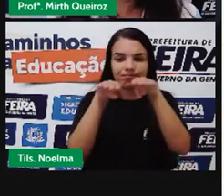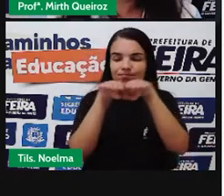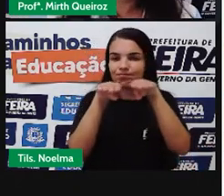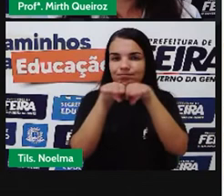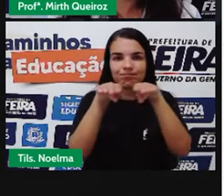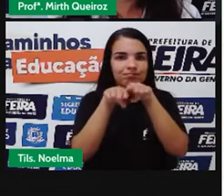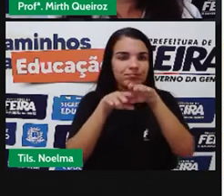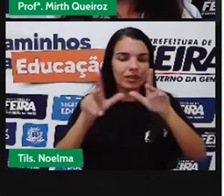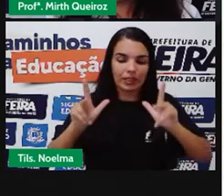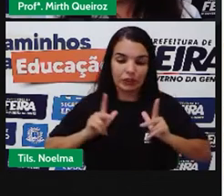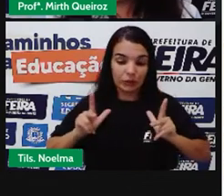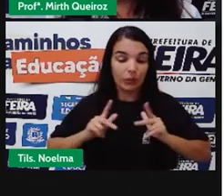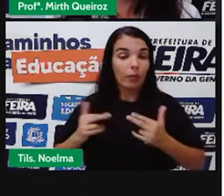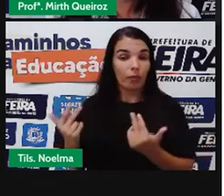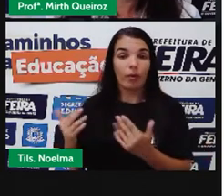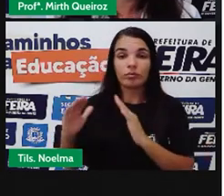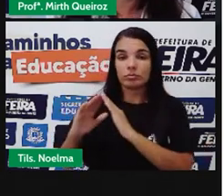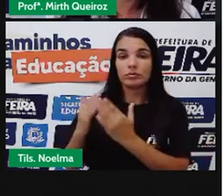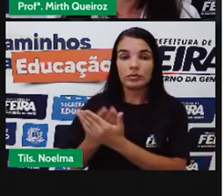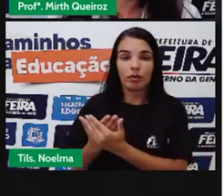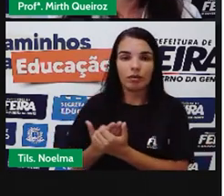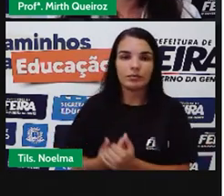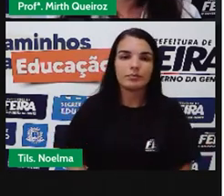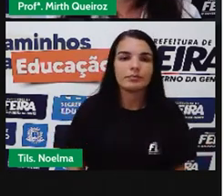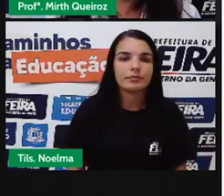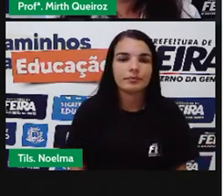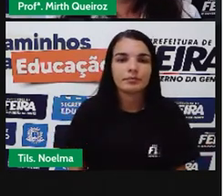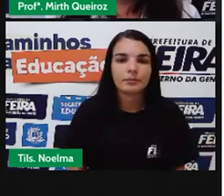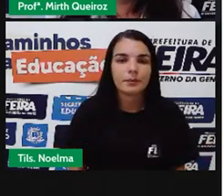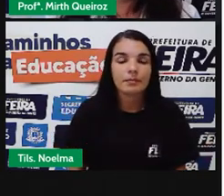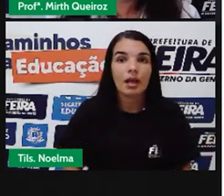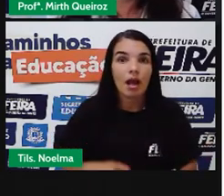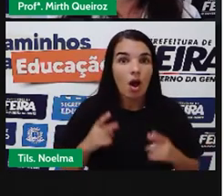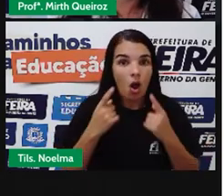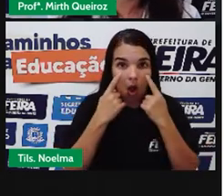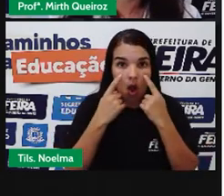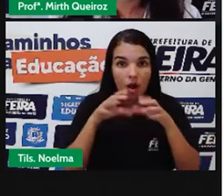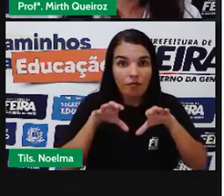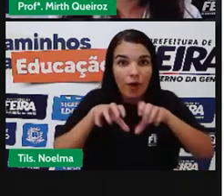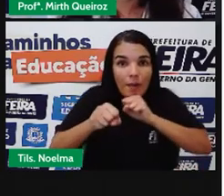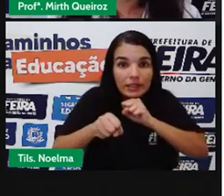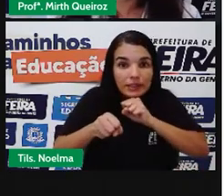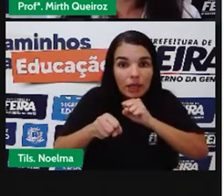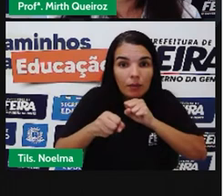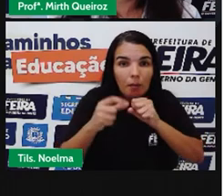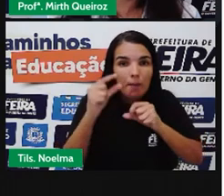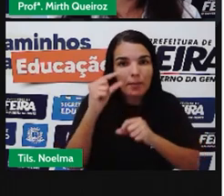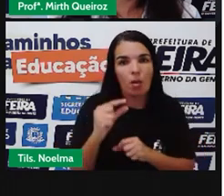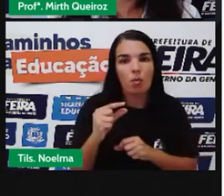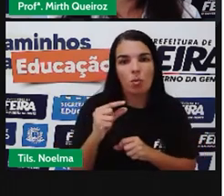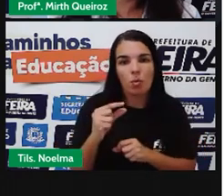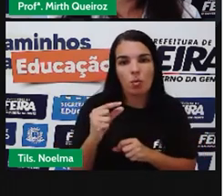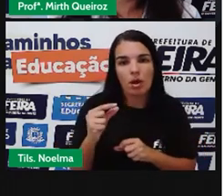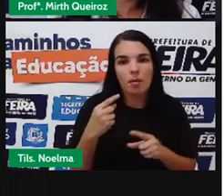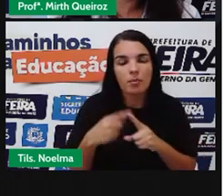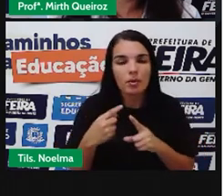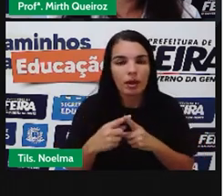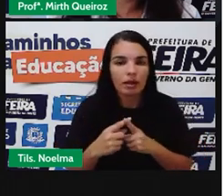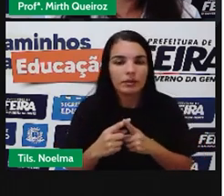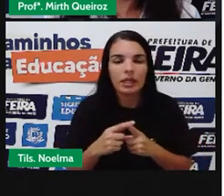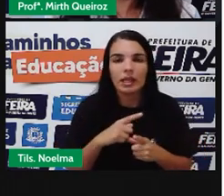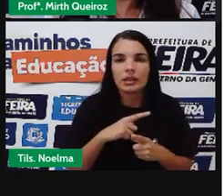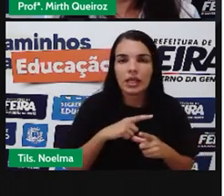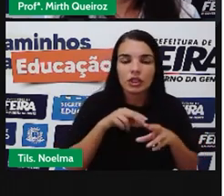ao ensino da escola privada, né? Menos formação, além da diferença na qualidade de